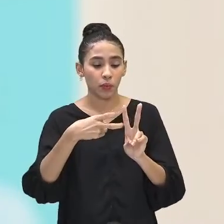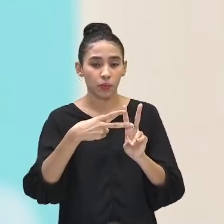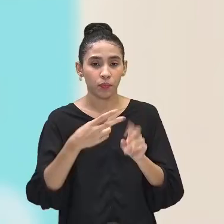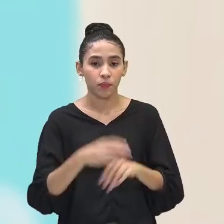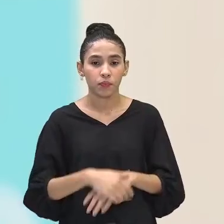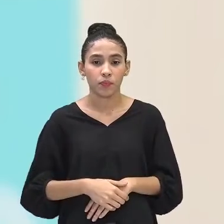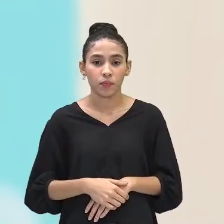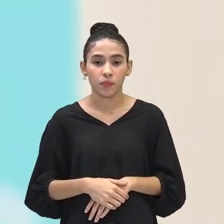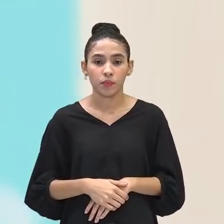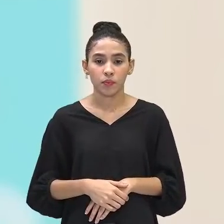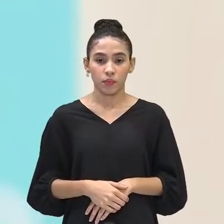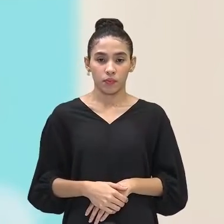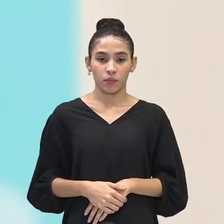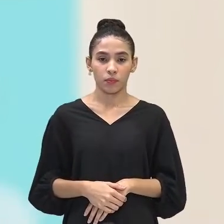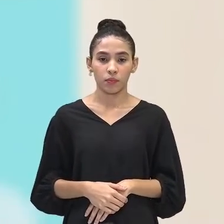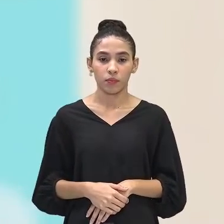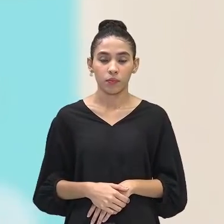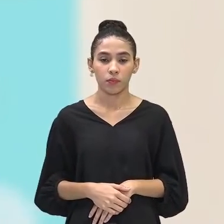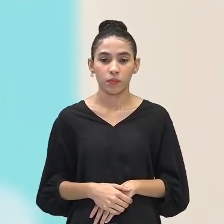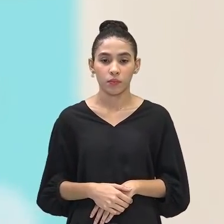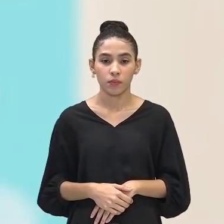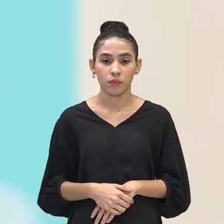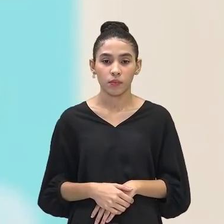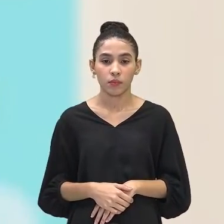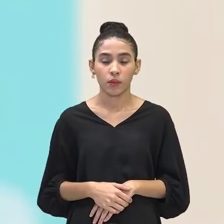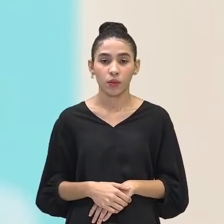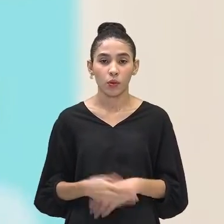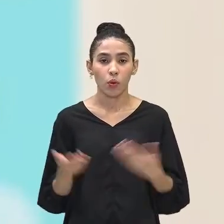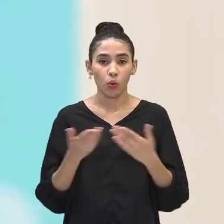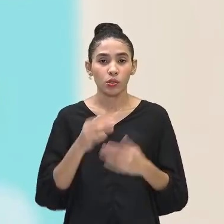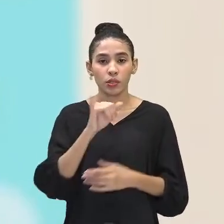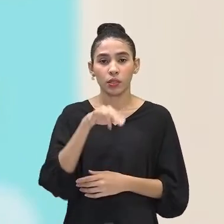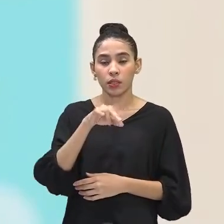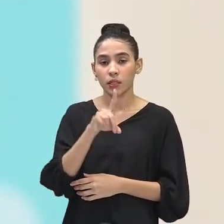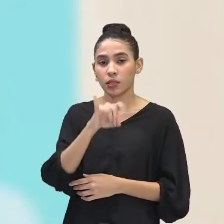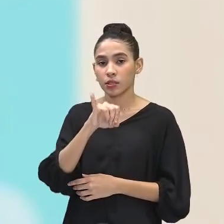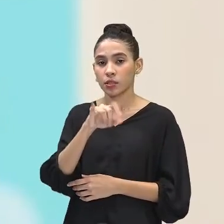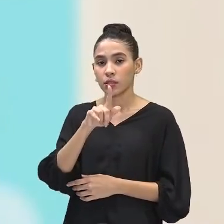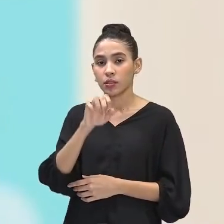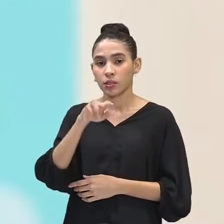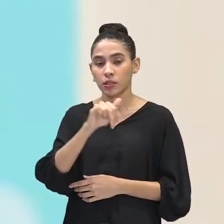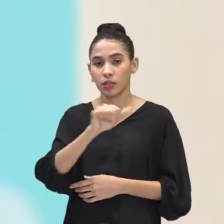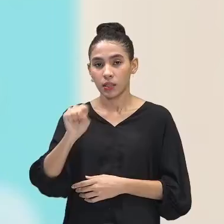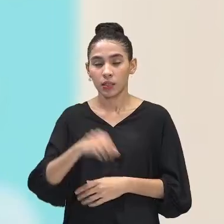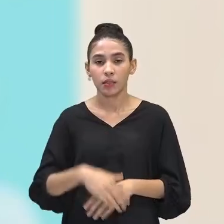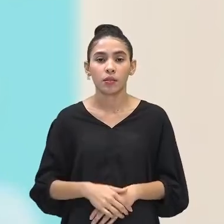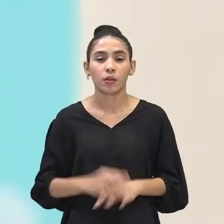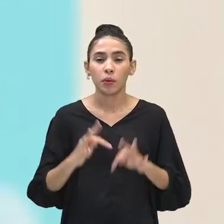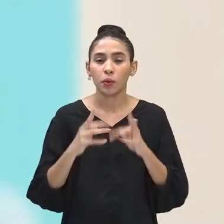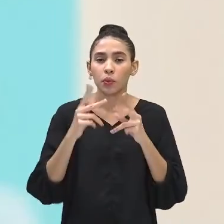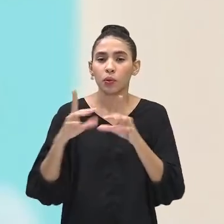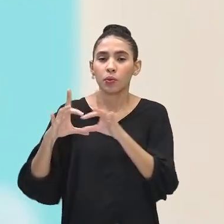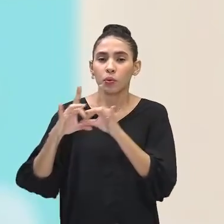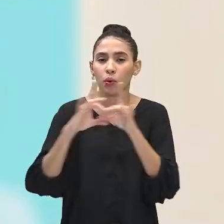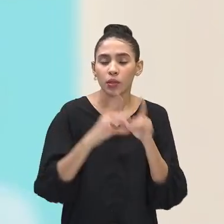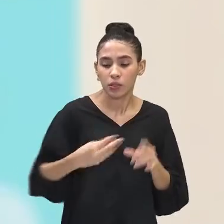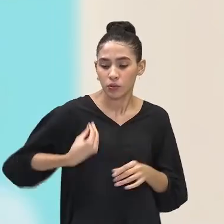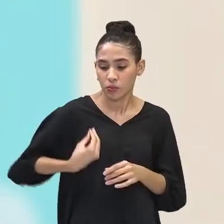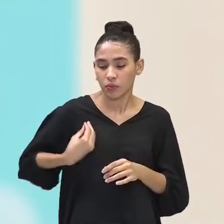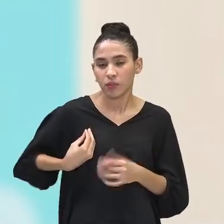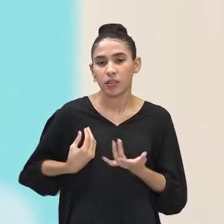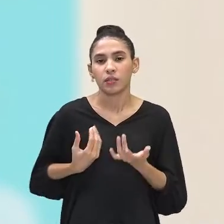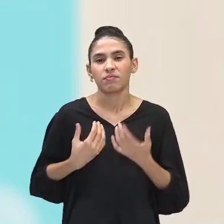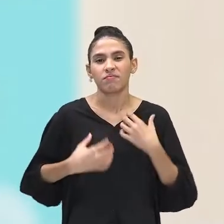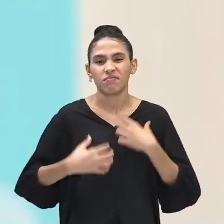não é, gente? Porque só dentro do contexto que hoje nós chamamos indígenas, né? Então, viram todo esse contexto que eles estavam se